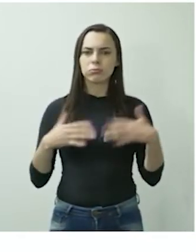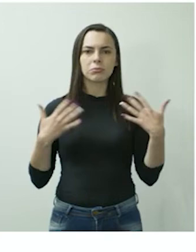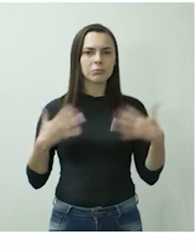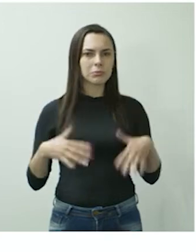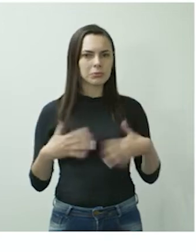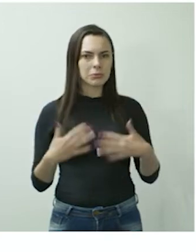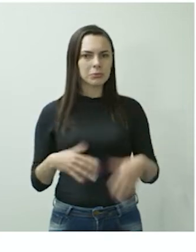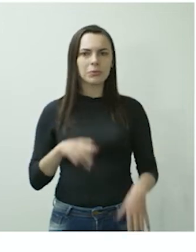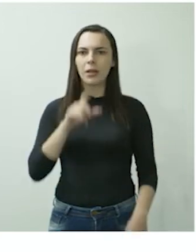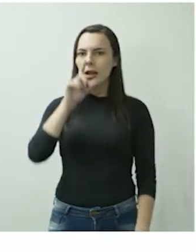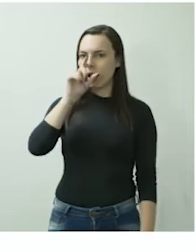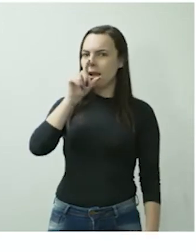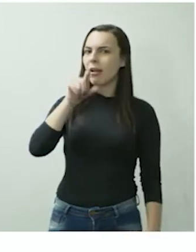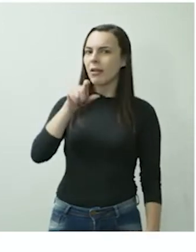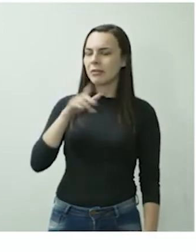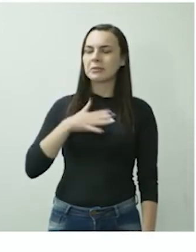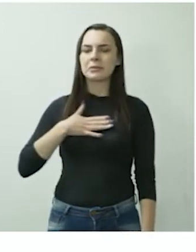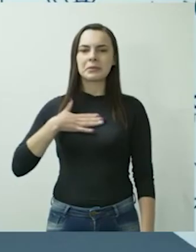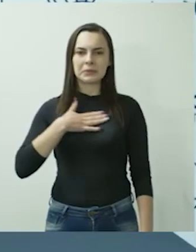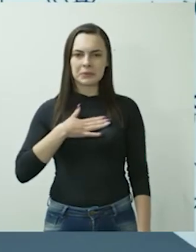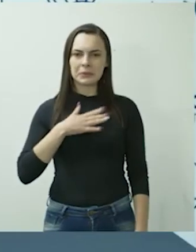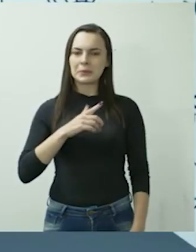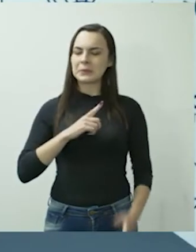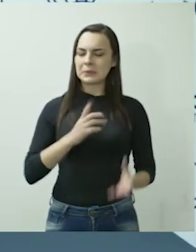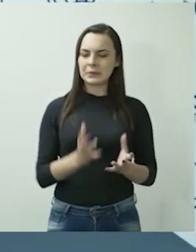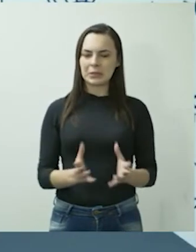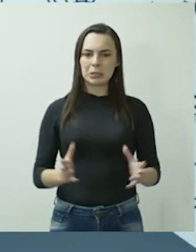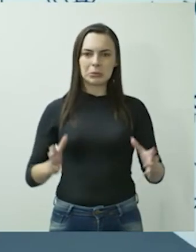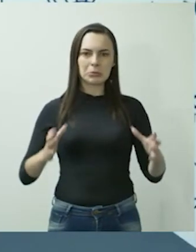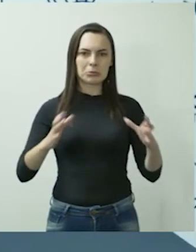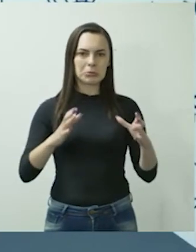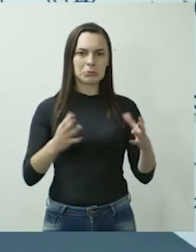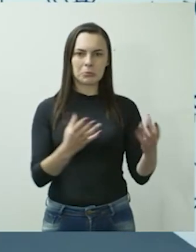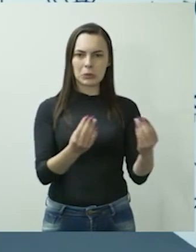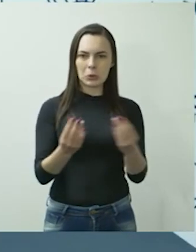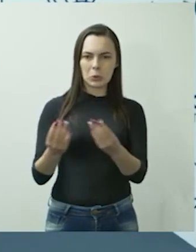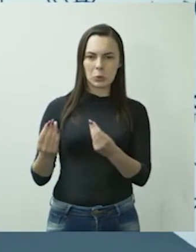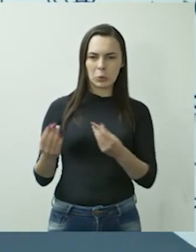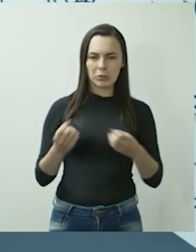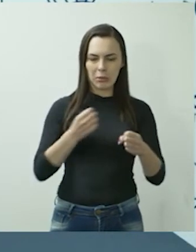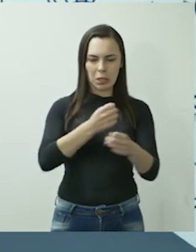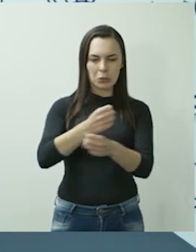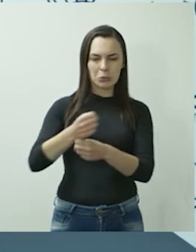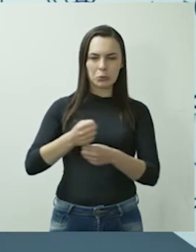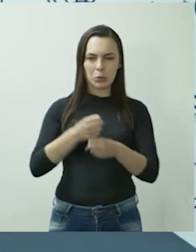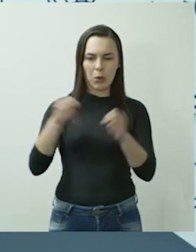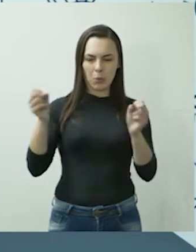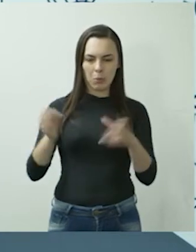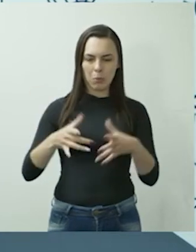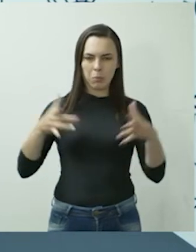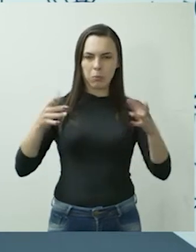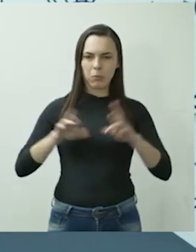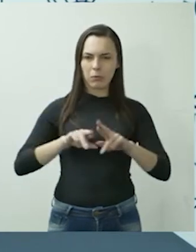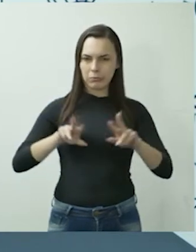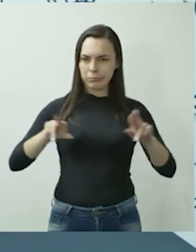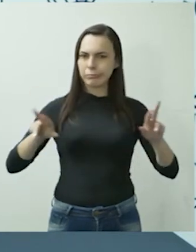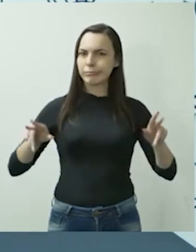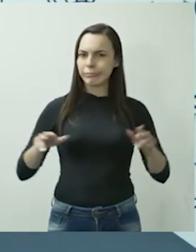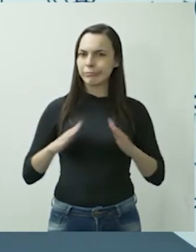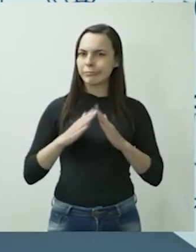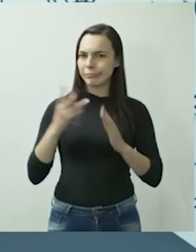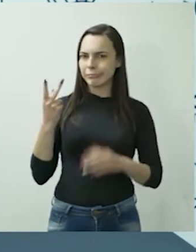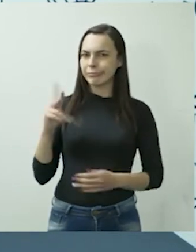caldeirões. A bruxa também gosta aí de ter caldeirões, muitos caldeirões para fazer várias poções lá na casa